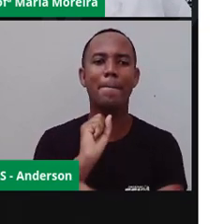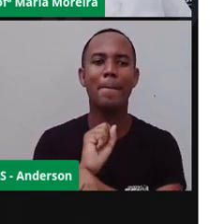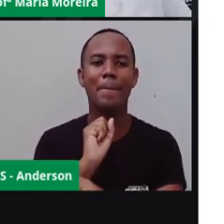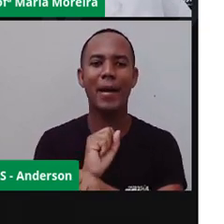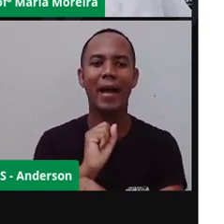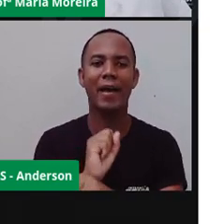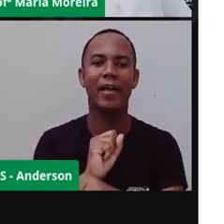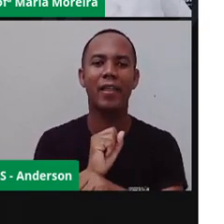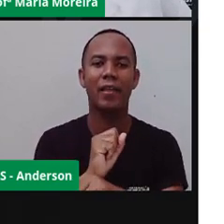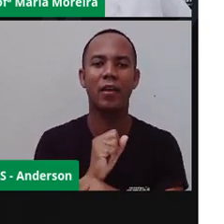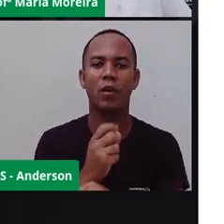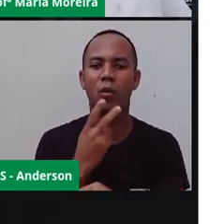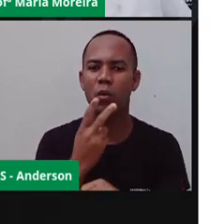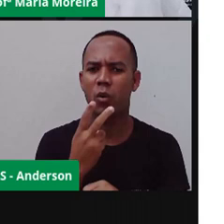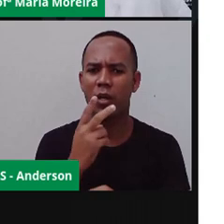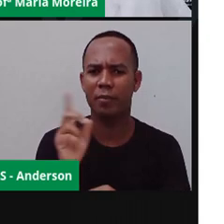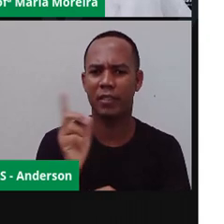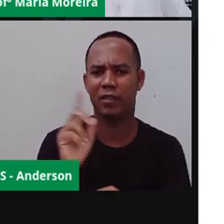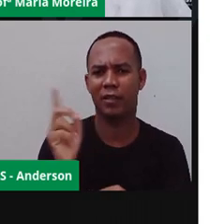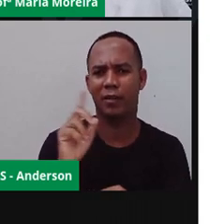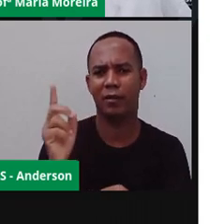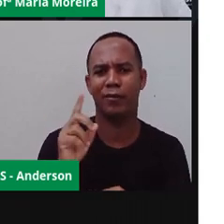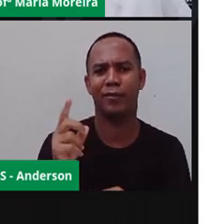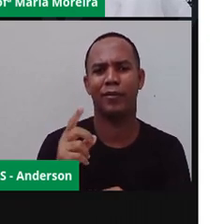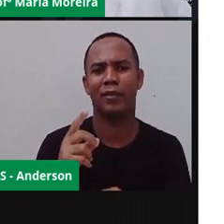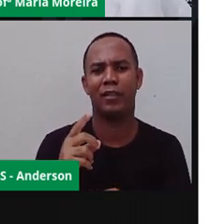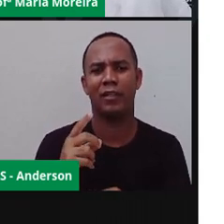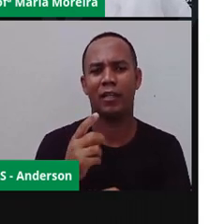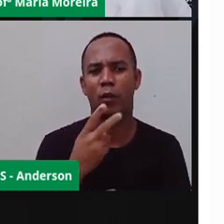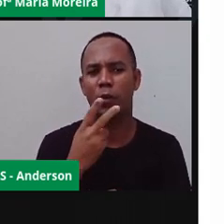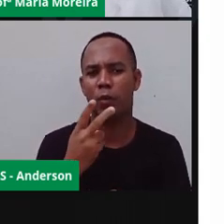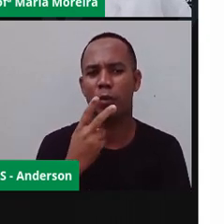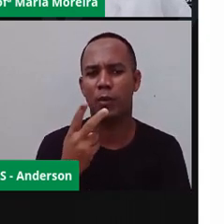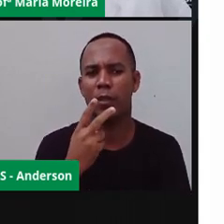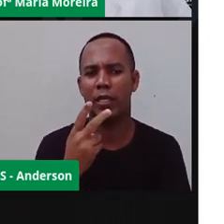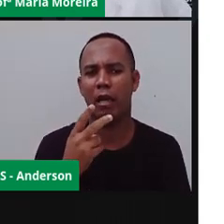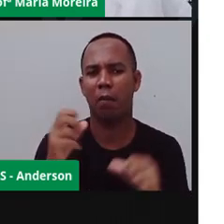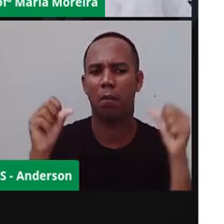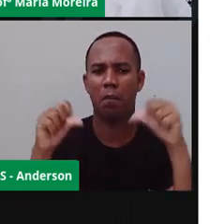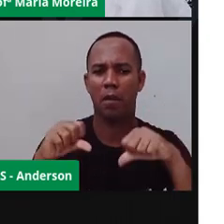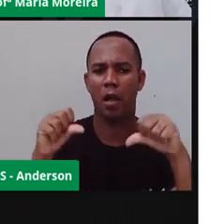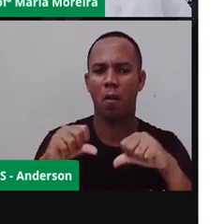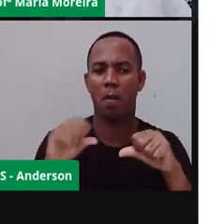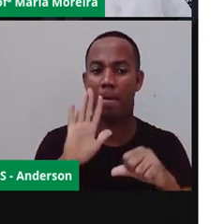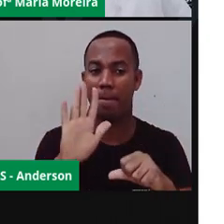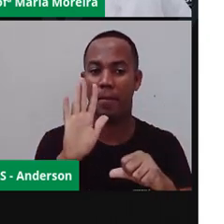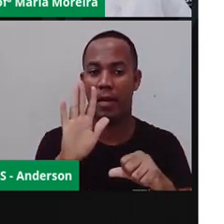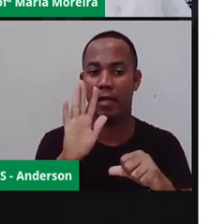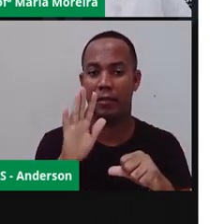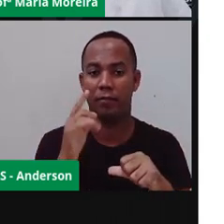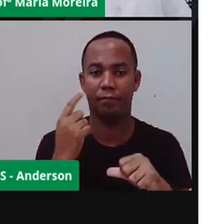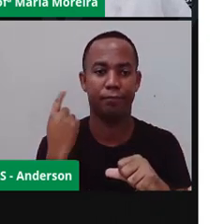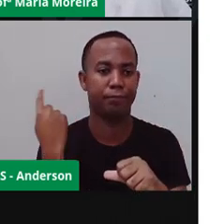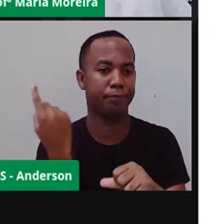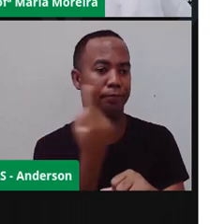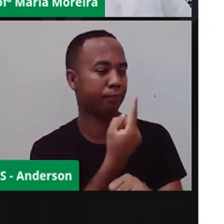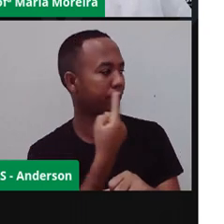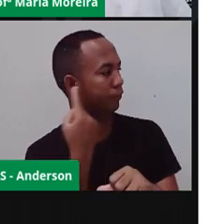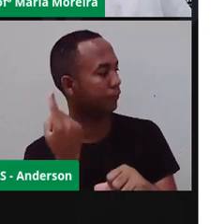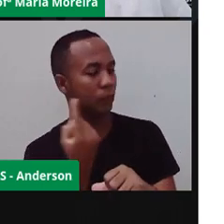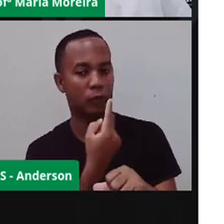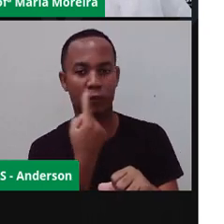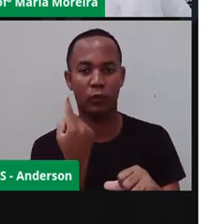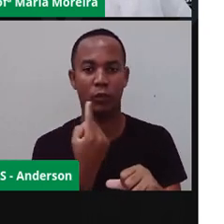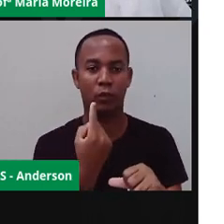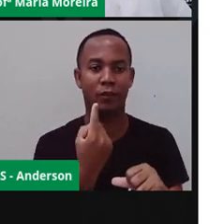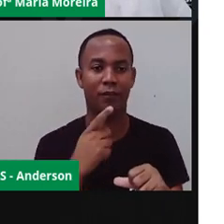olha, não fuma não, porque o cigarro vai te fazer mal. Mas olha a sua volta. Será que é só o cigarro que está fazendo mal? Ou